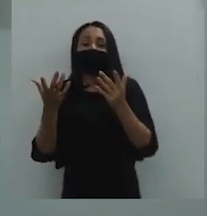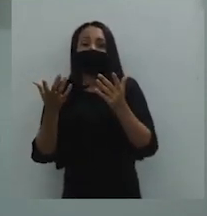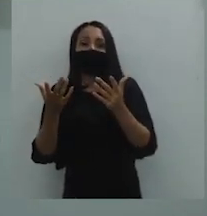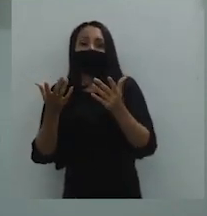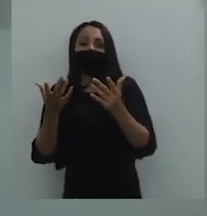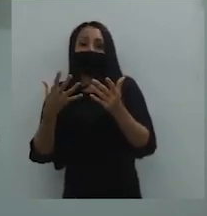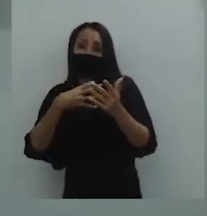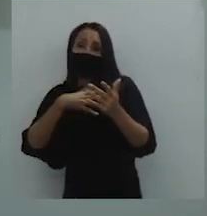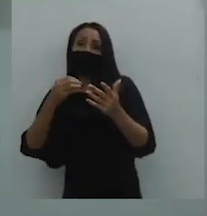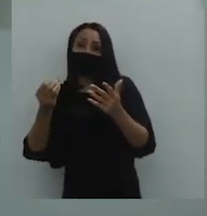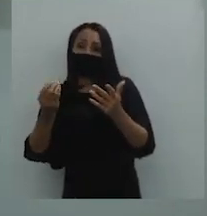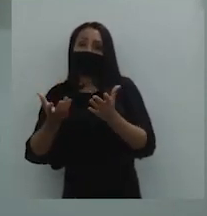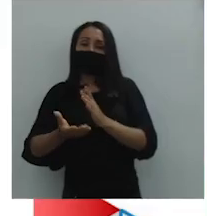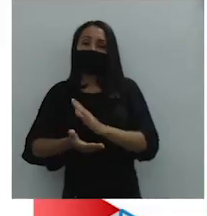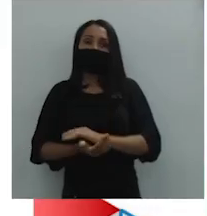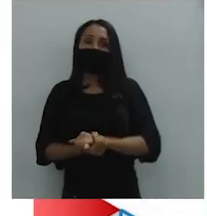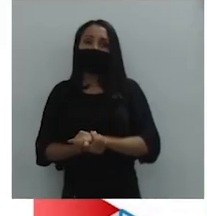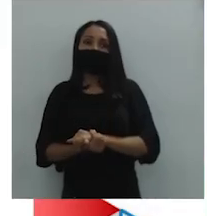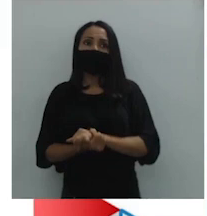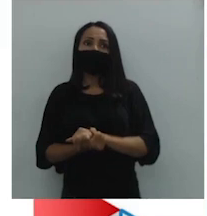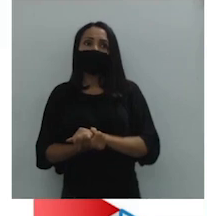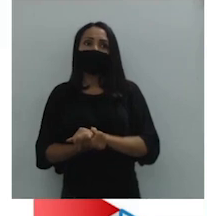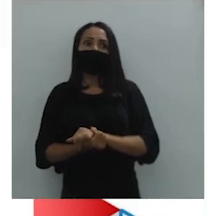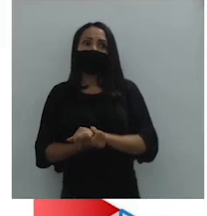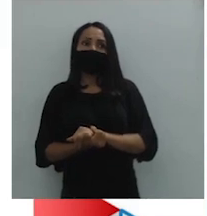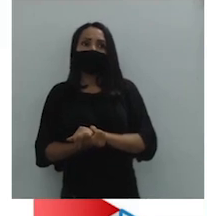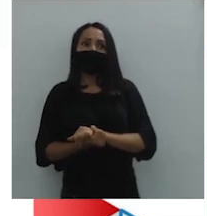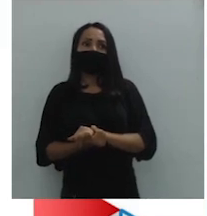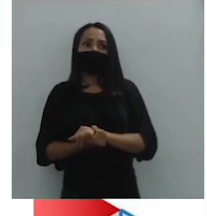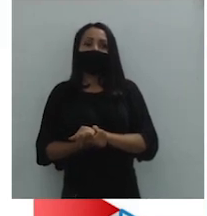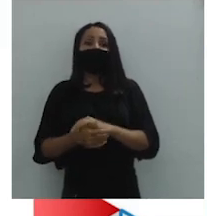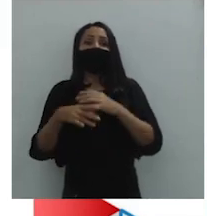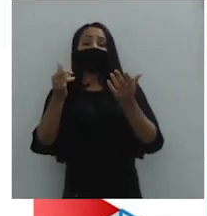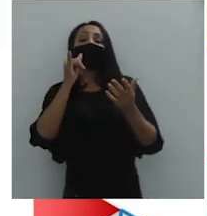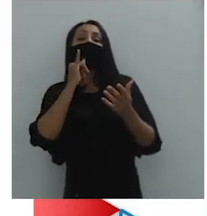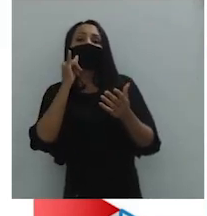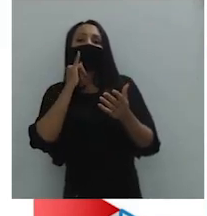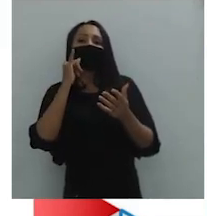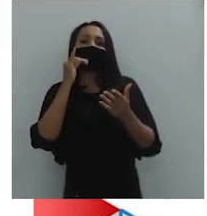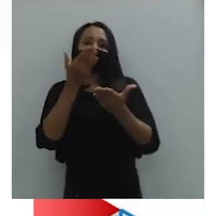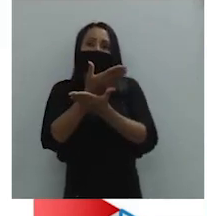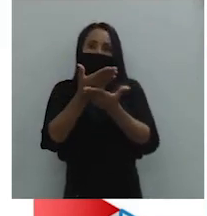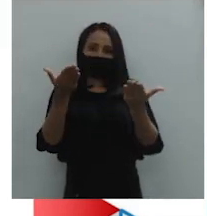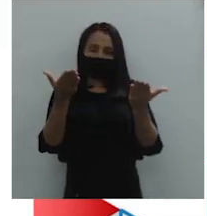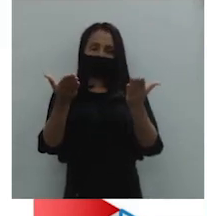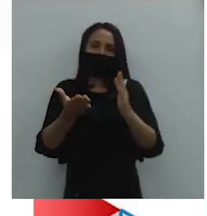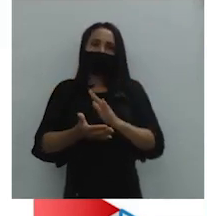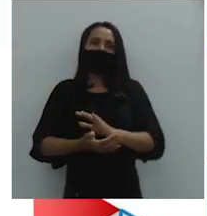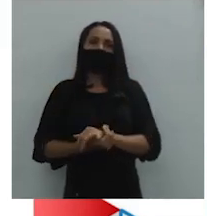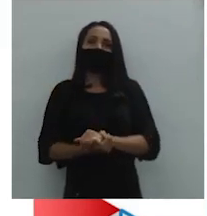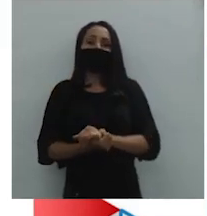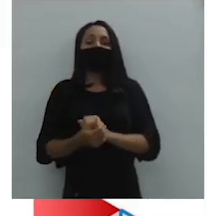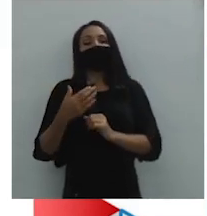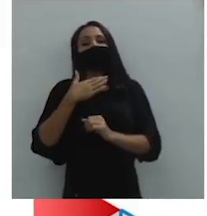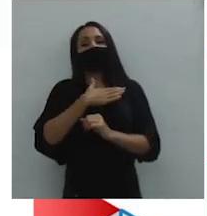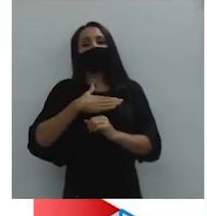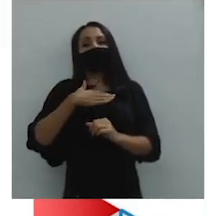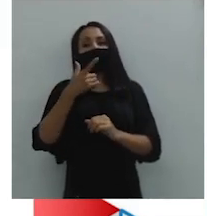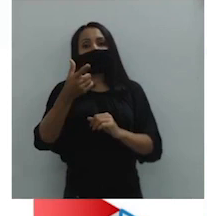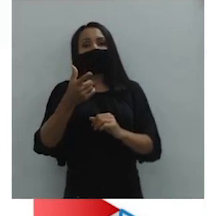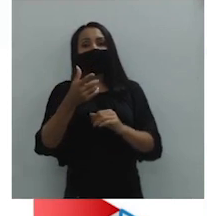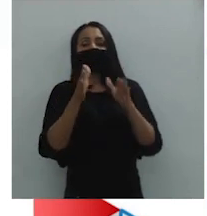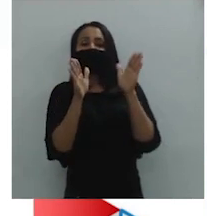criação. E aí eu trouxe alguns exemplos para vocês, nesse slide aqui, que eu gostaria que vocês